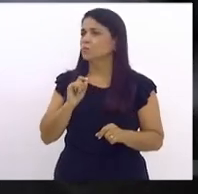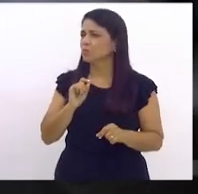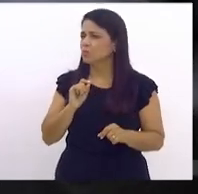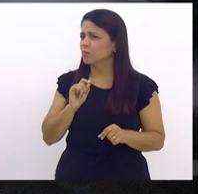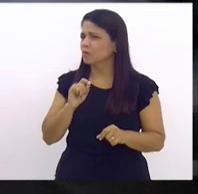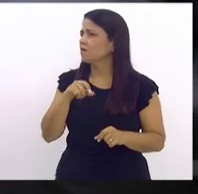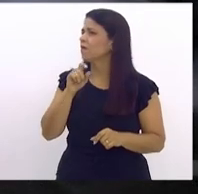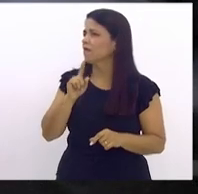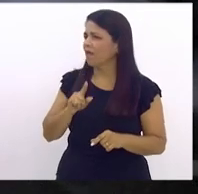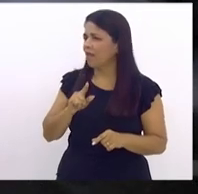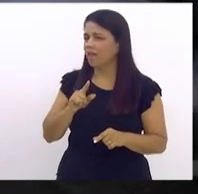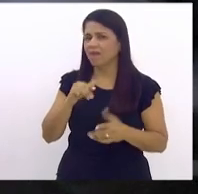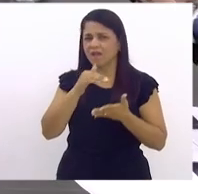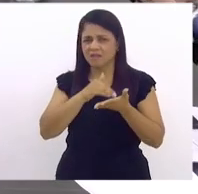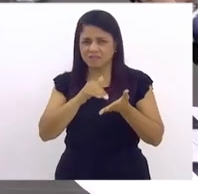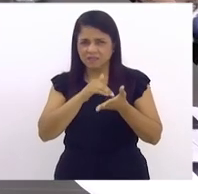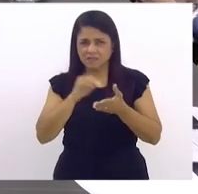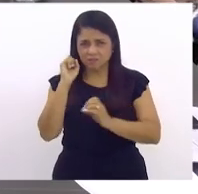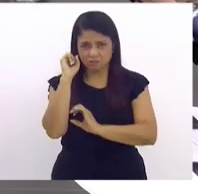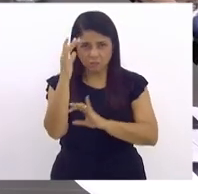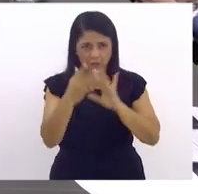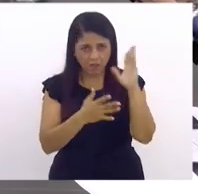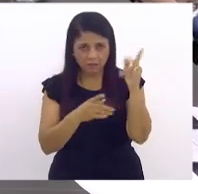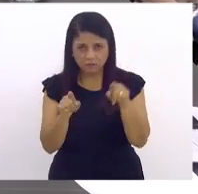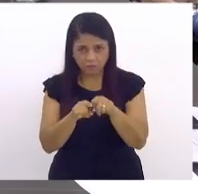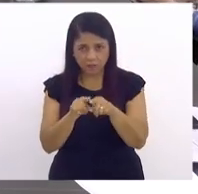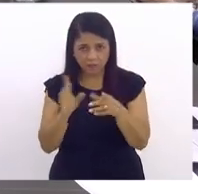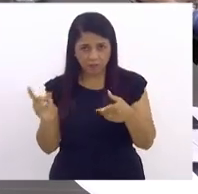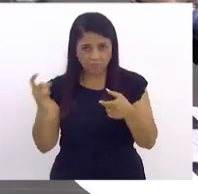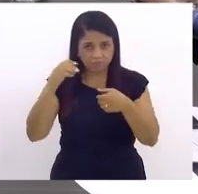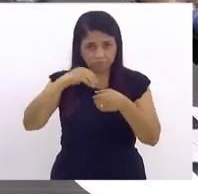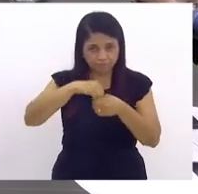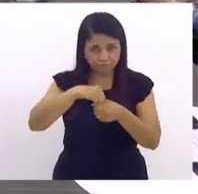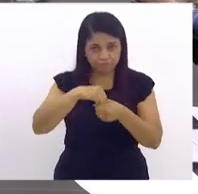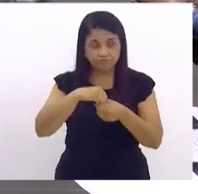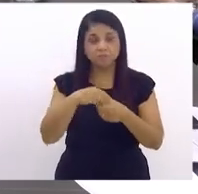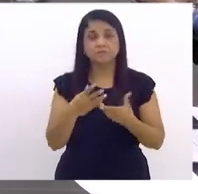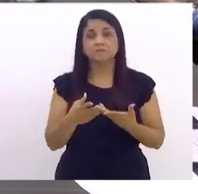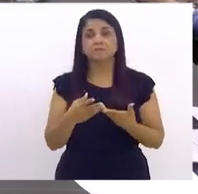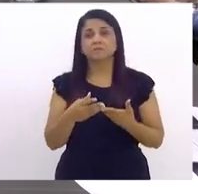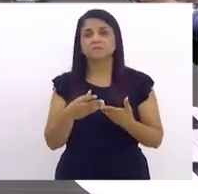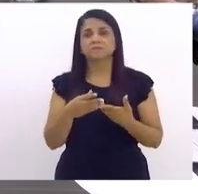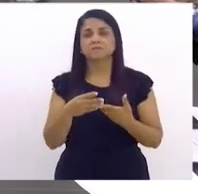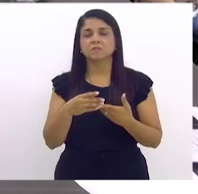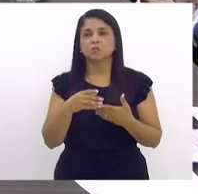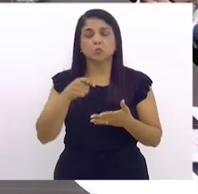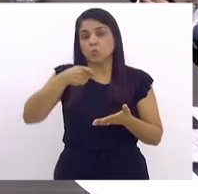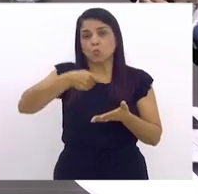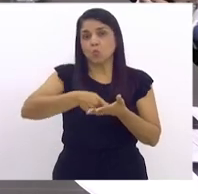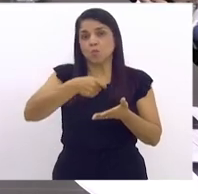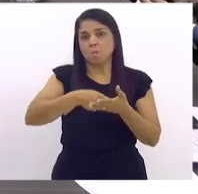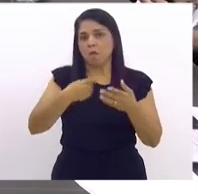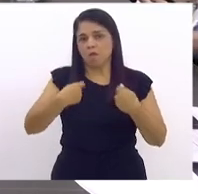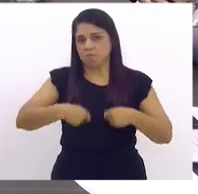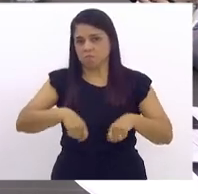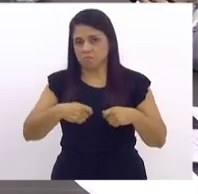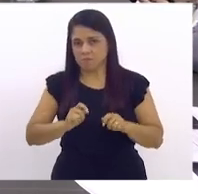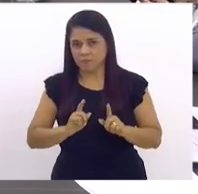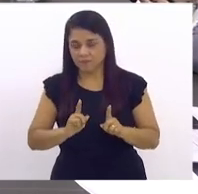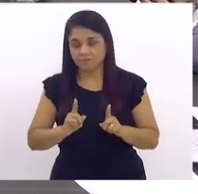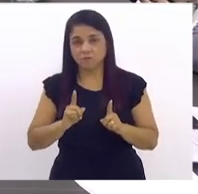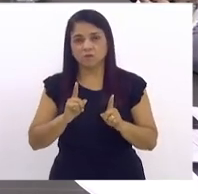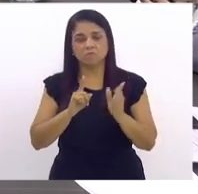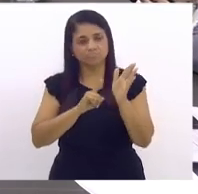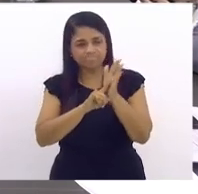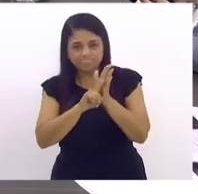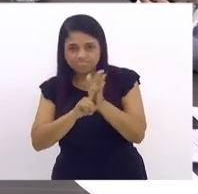Olha, a Secretaria de Ambiente. Vossa Excelência vai entender que é algo que não impõe tanta necessidade da SESI, si, embora tenha sido consultada